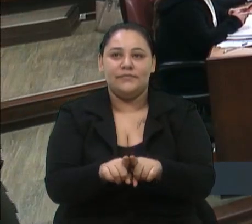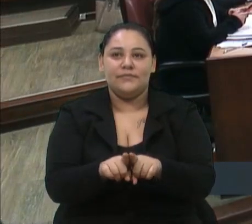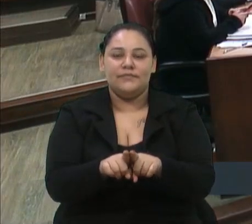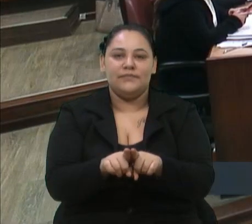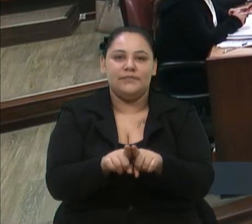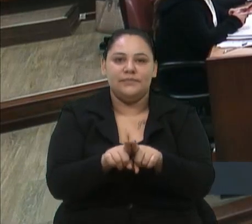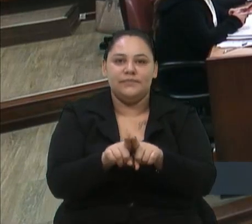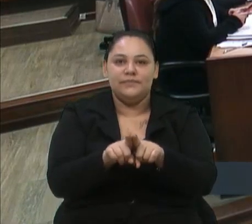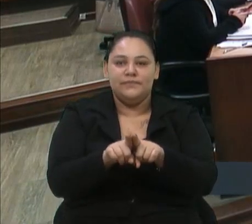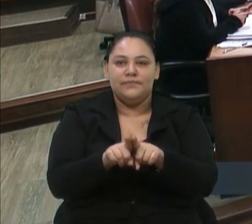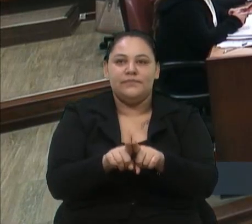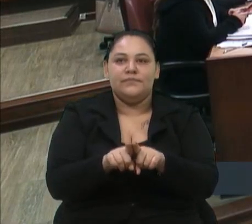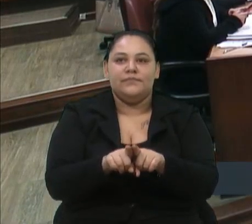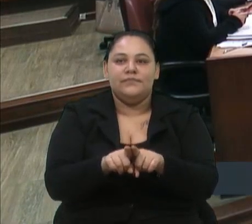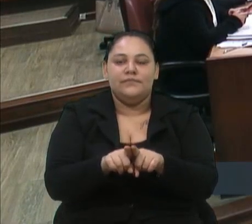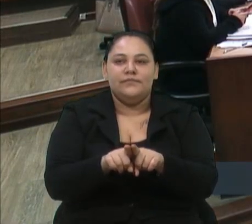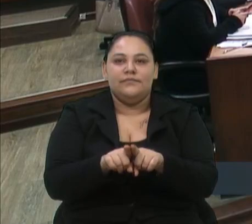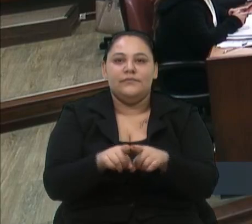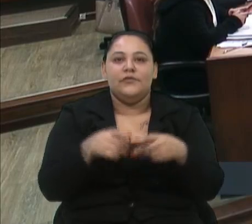também